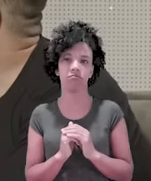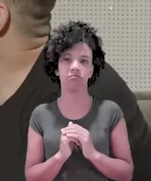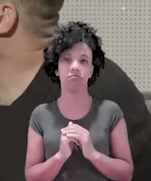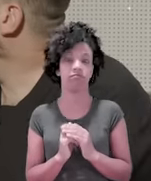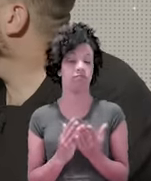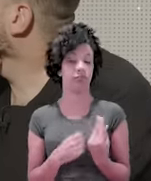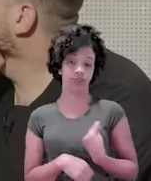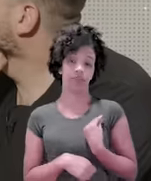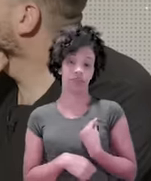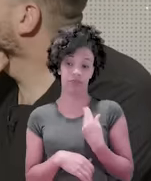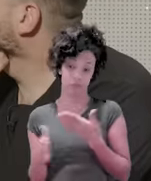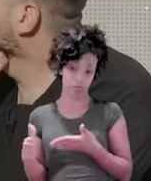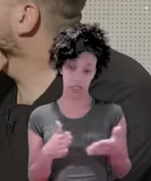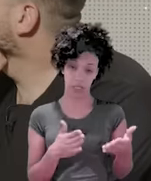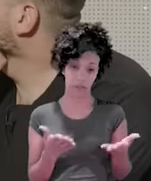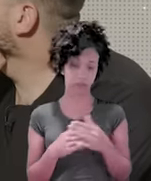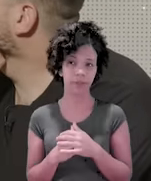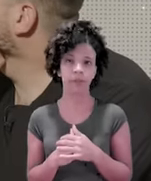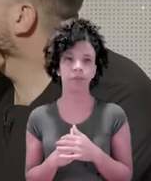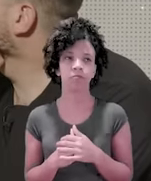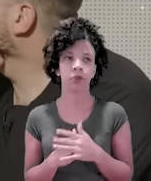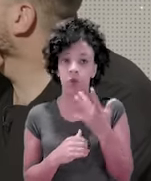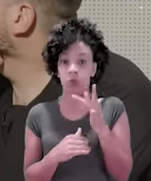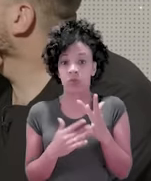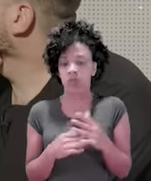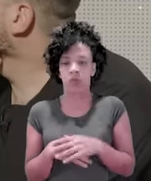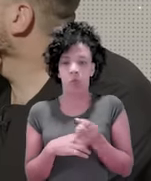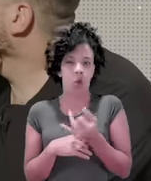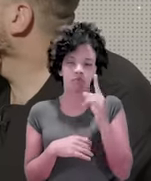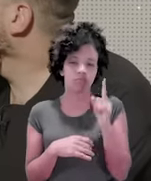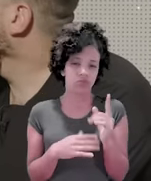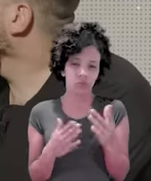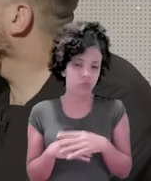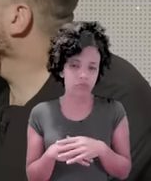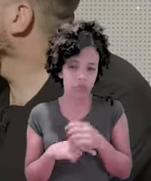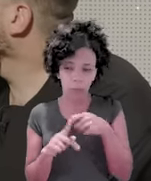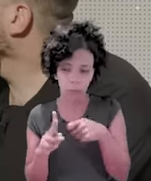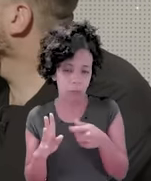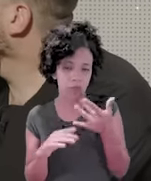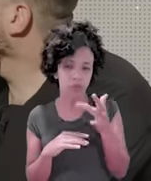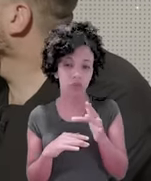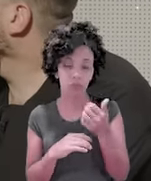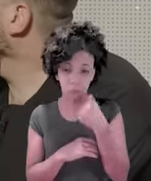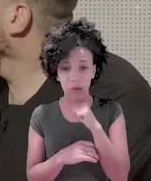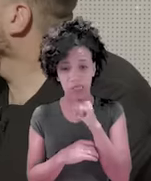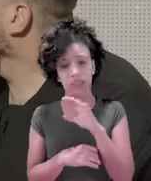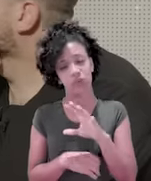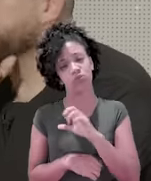eu vivo por esse tempo tem que ser quanto tempo vai levar você vai abrigo tá dentro dele